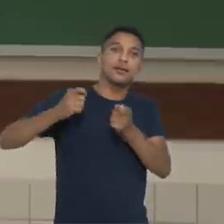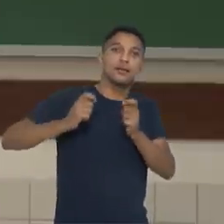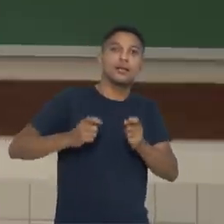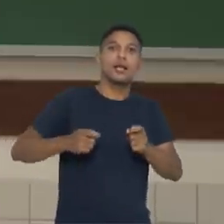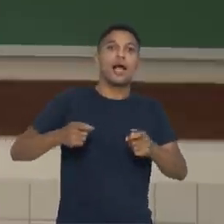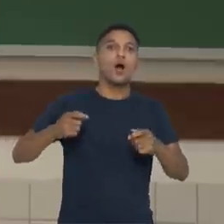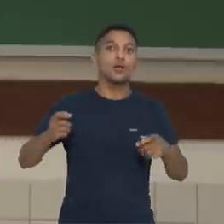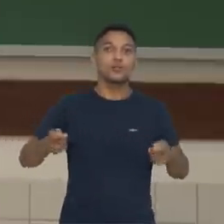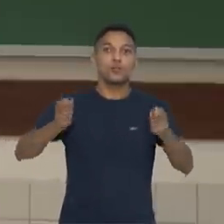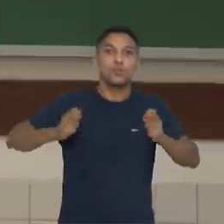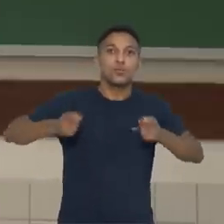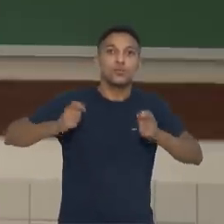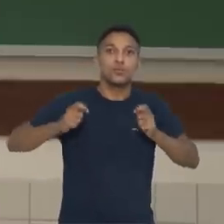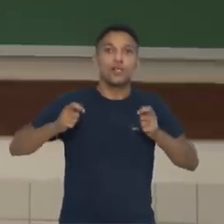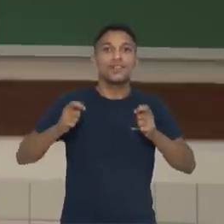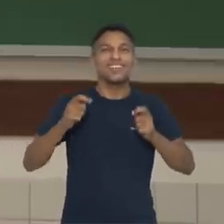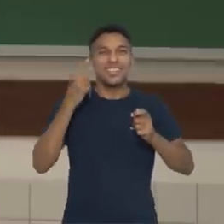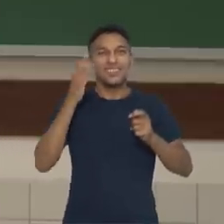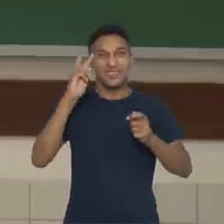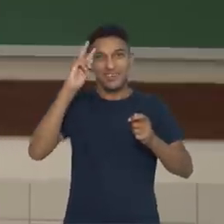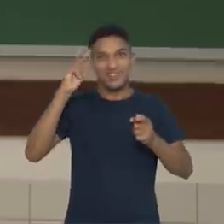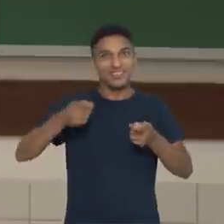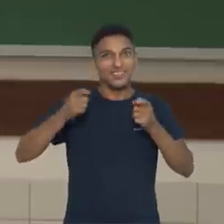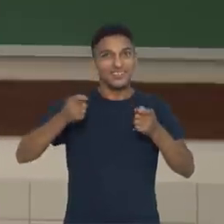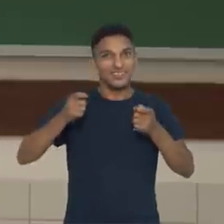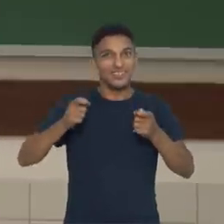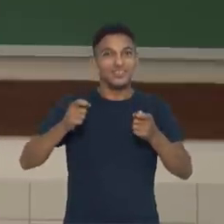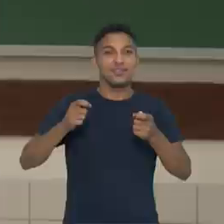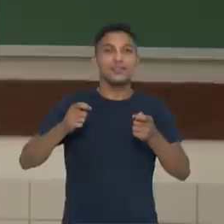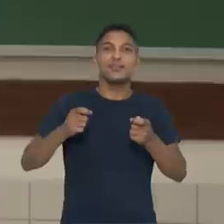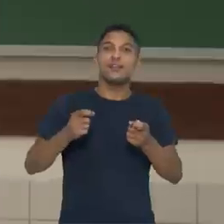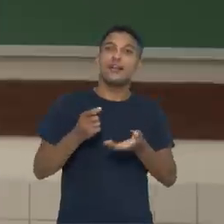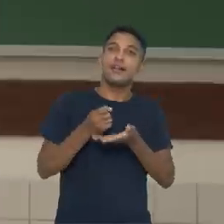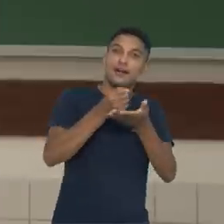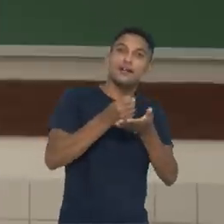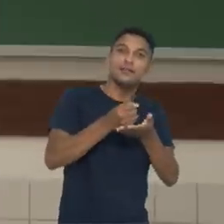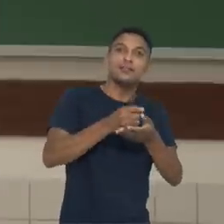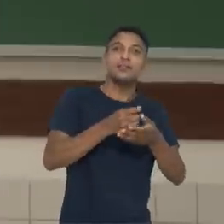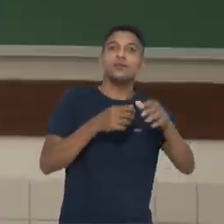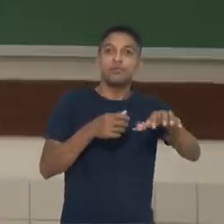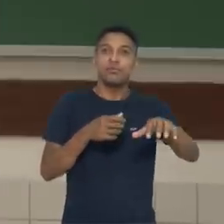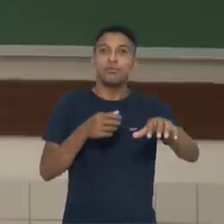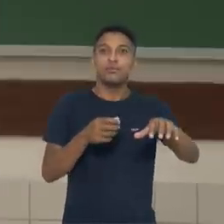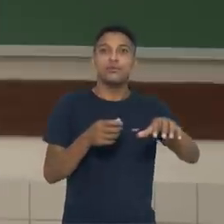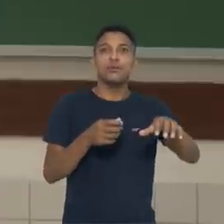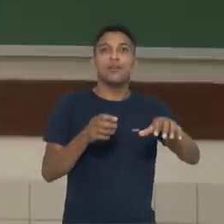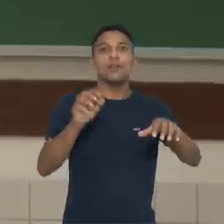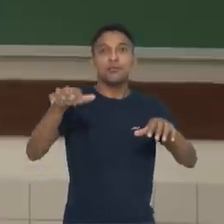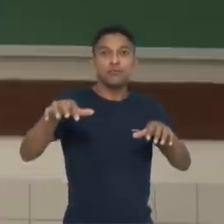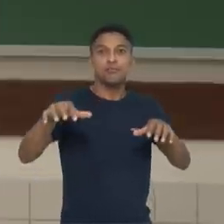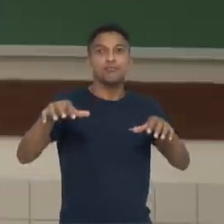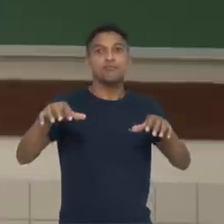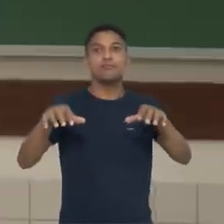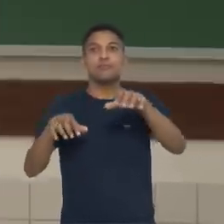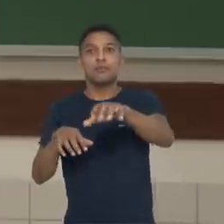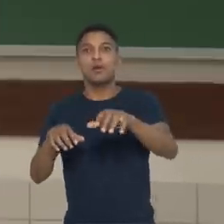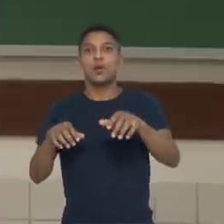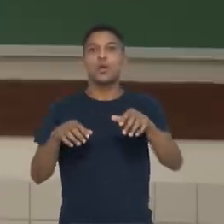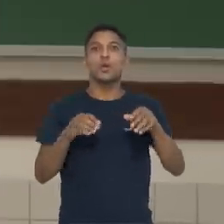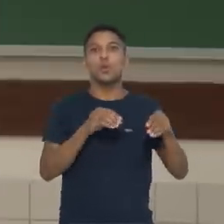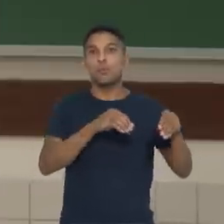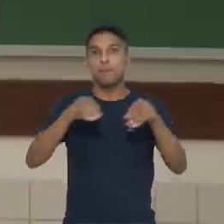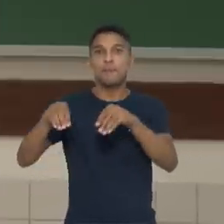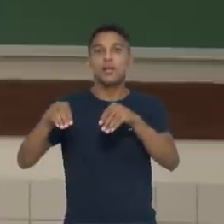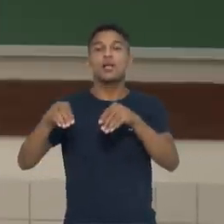né, muito colorido, e geralmente apresentações eram feitas em famílias, né, essas famílias viajavam juntas e